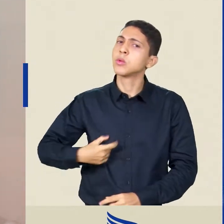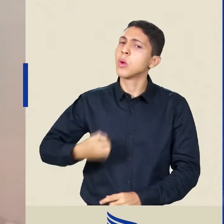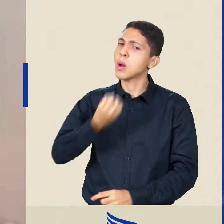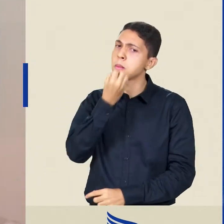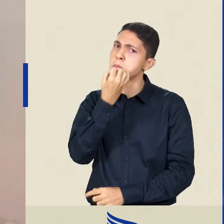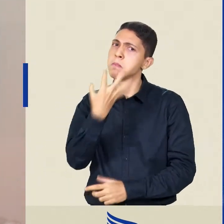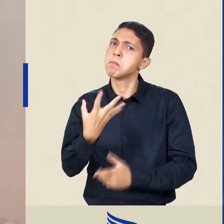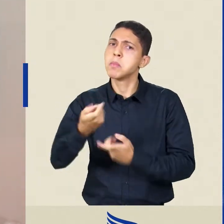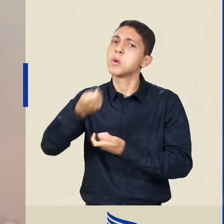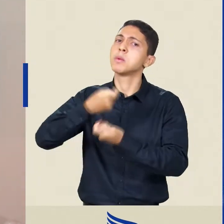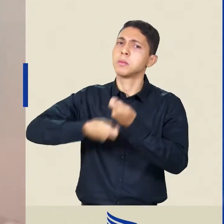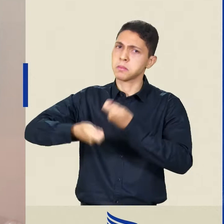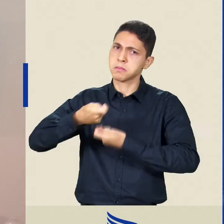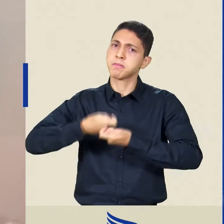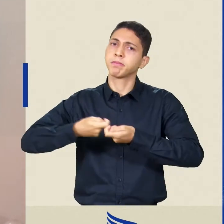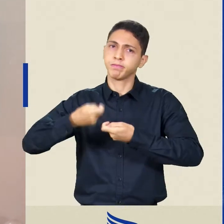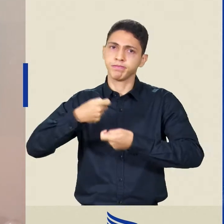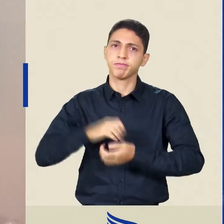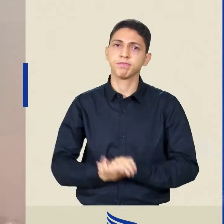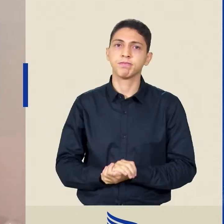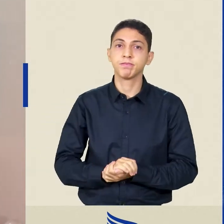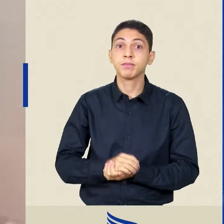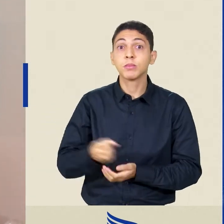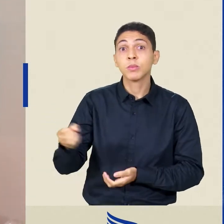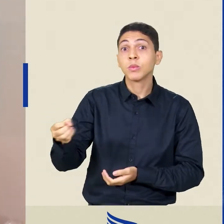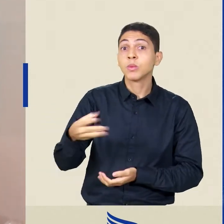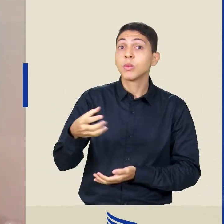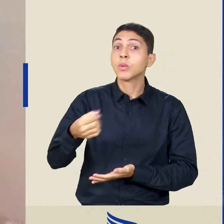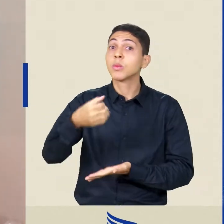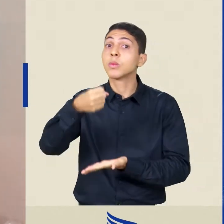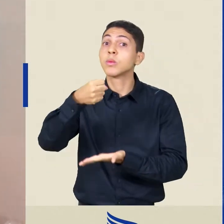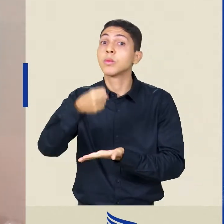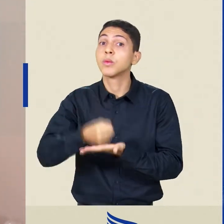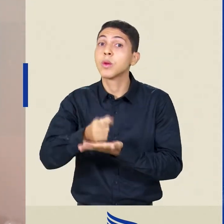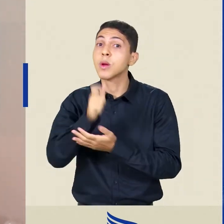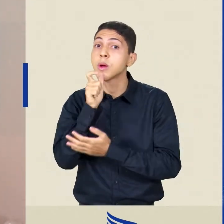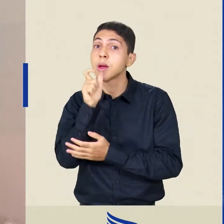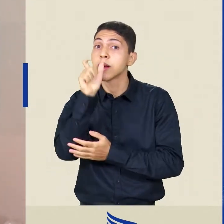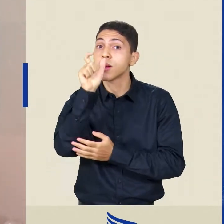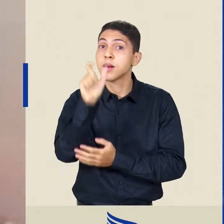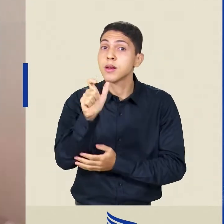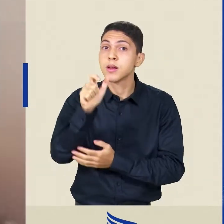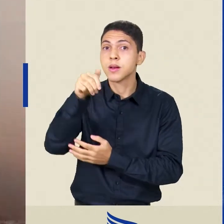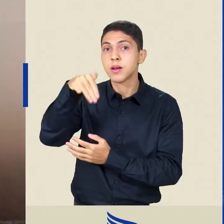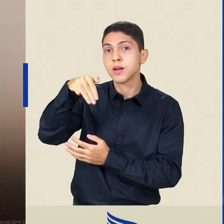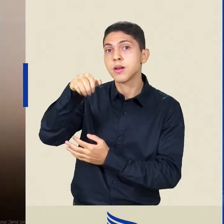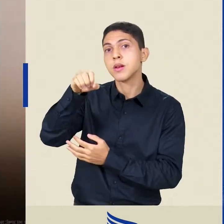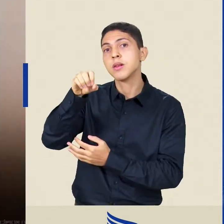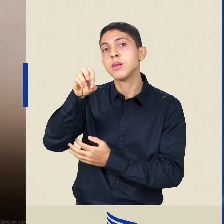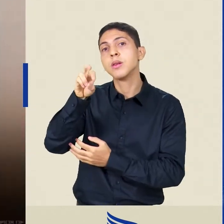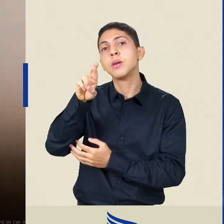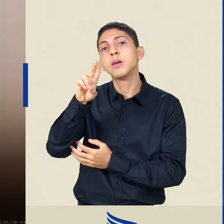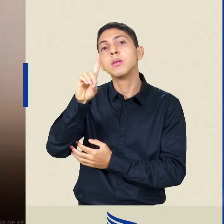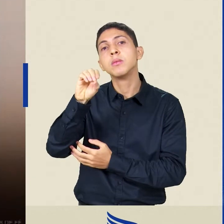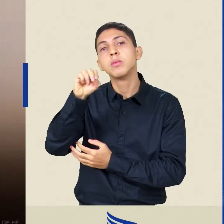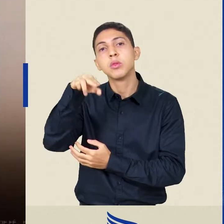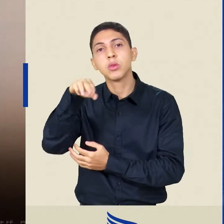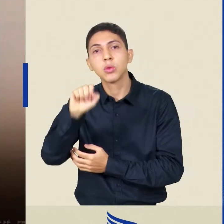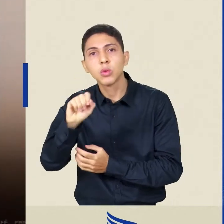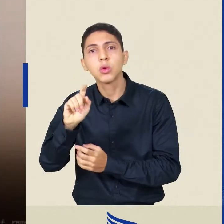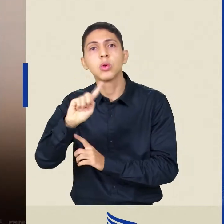administrador. No Novo Testamento, a raiz da palavra grega para mordomo é oikos,